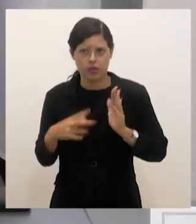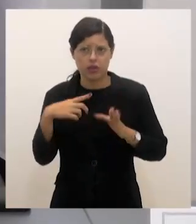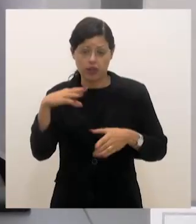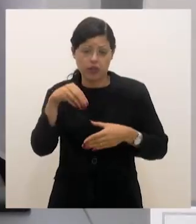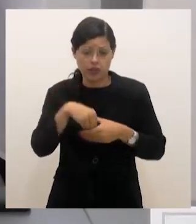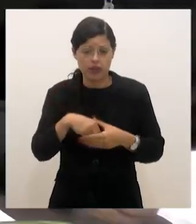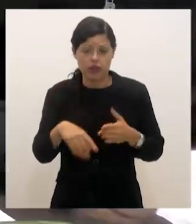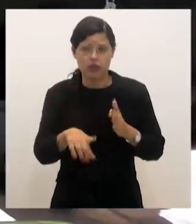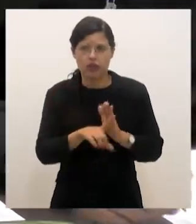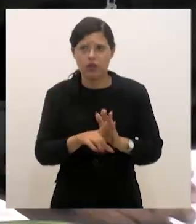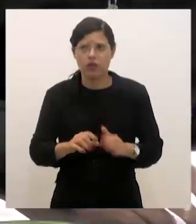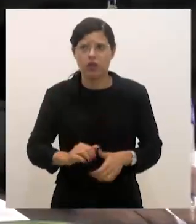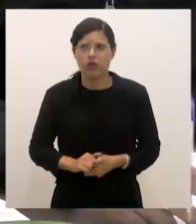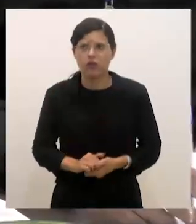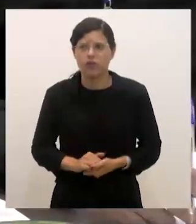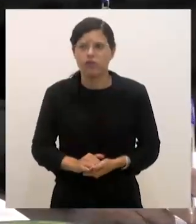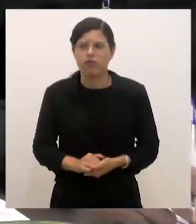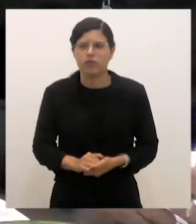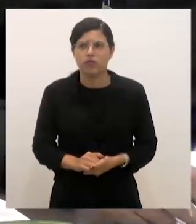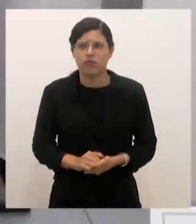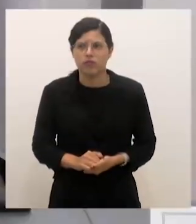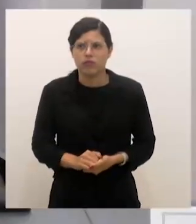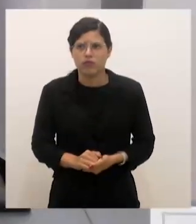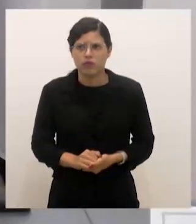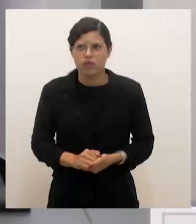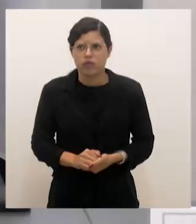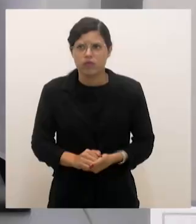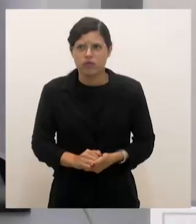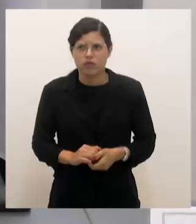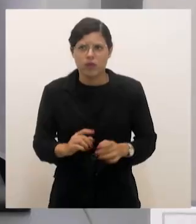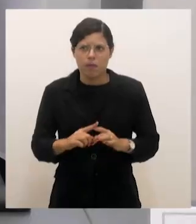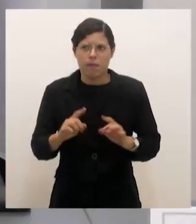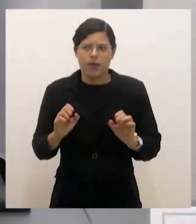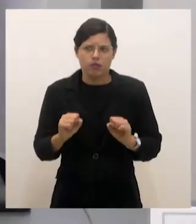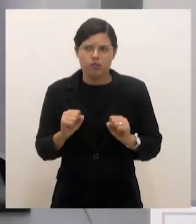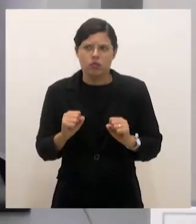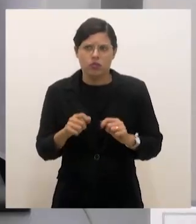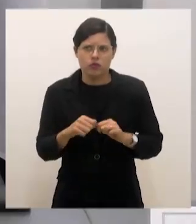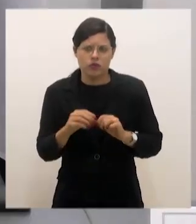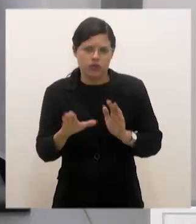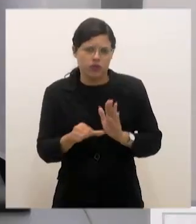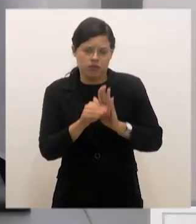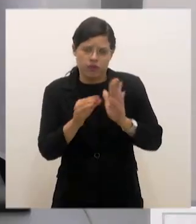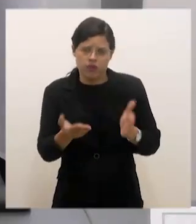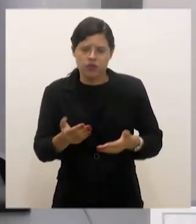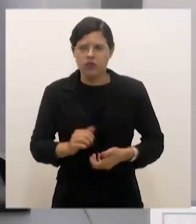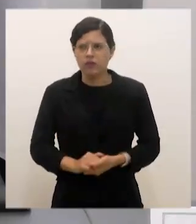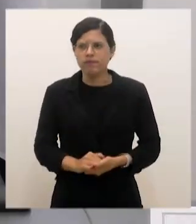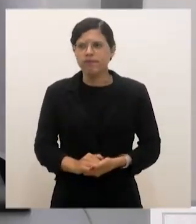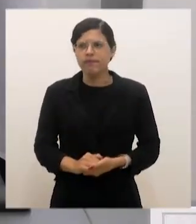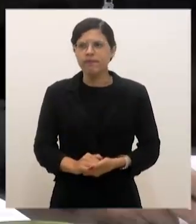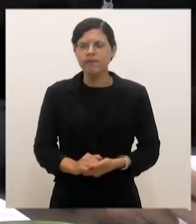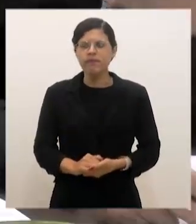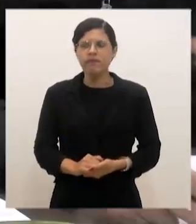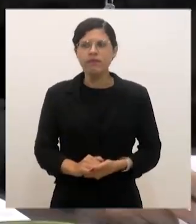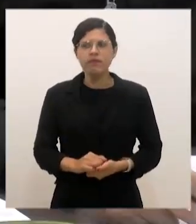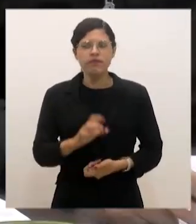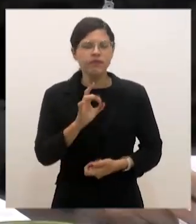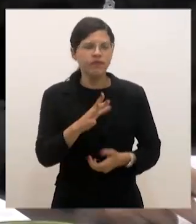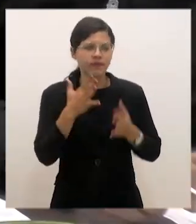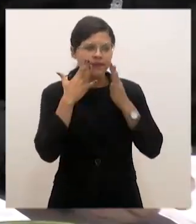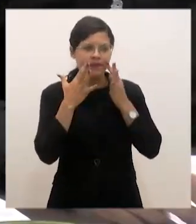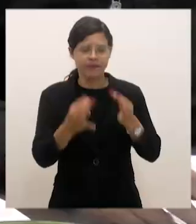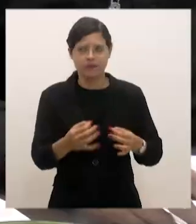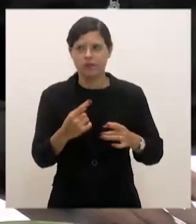Turismo. Mas também não tem oposição de fazer emendas, não. Mas é que... Não, eu não me oponho aqui, eu só chamei a atenção